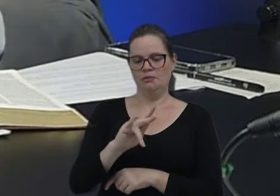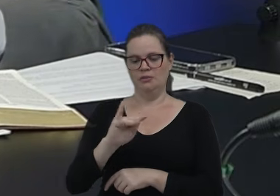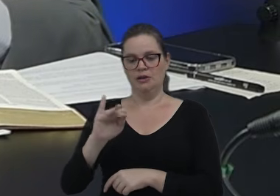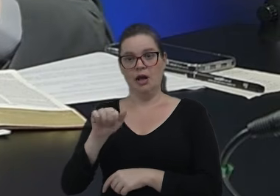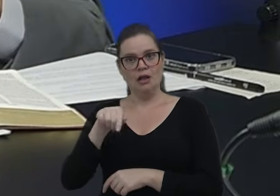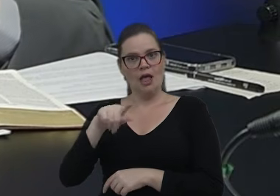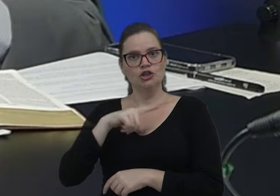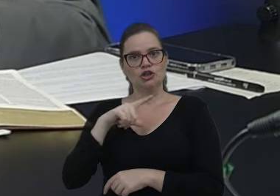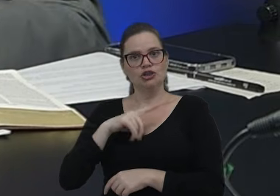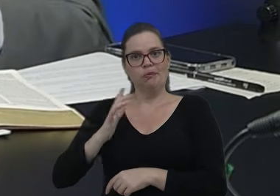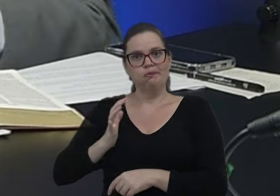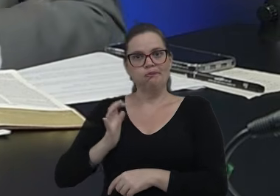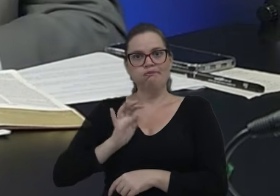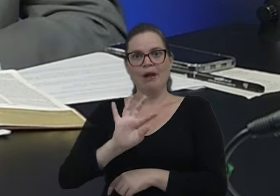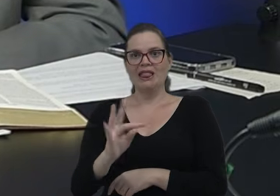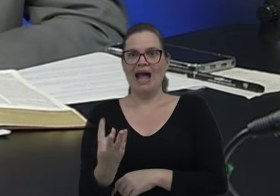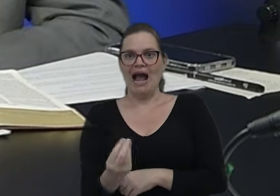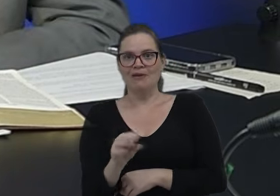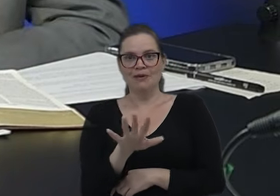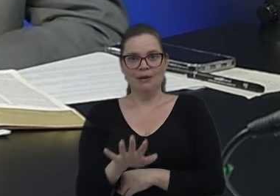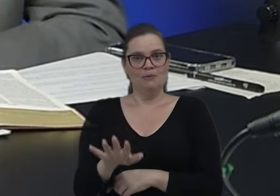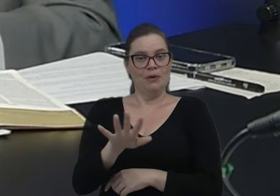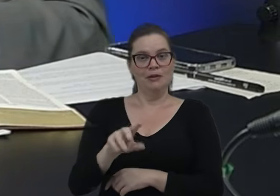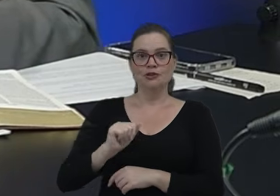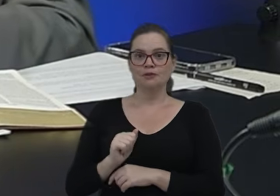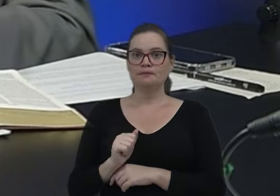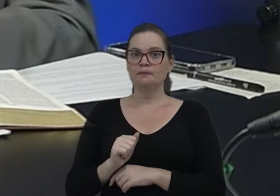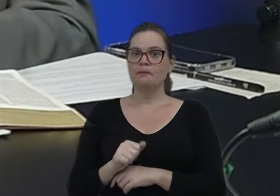E esse homem ele estava indo para